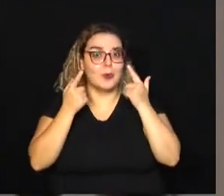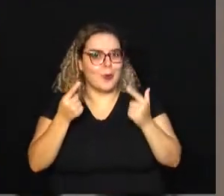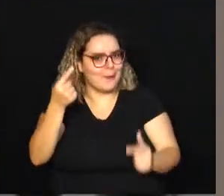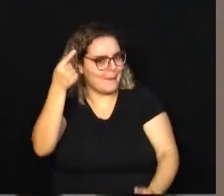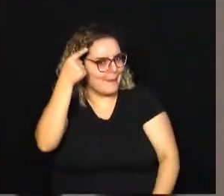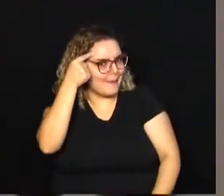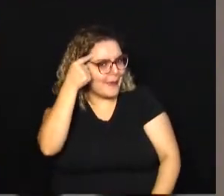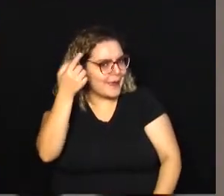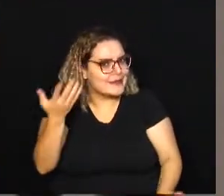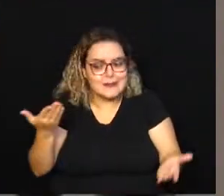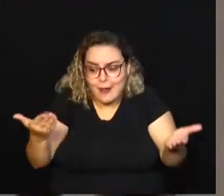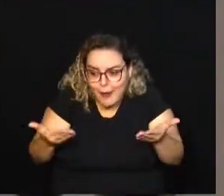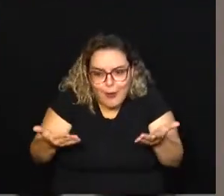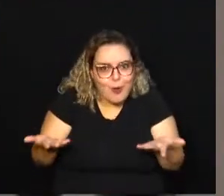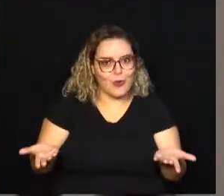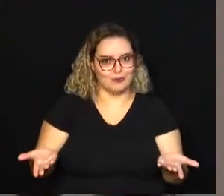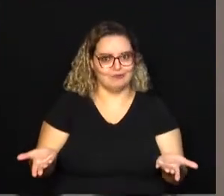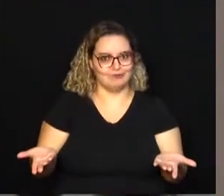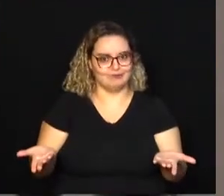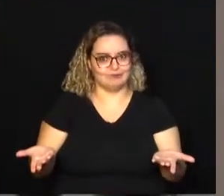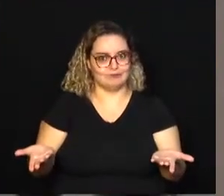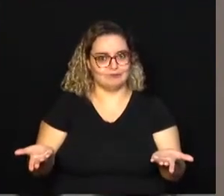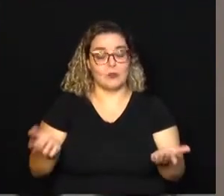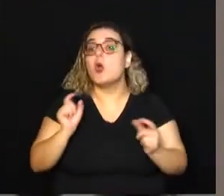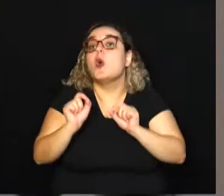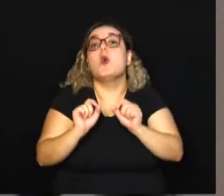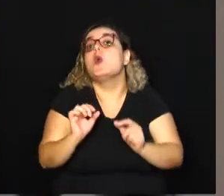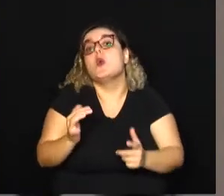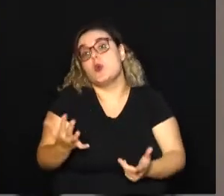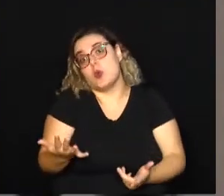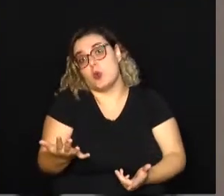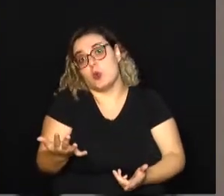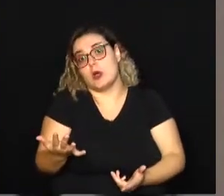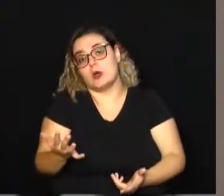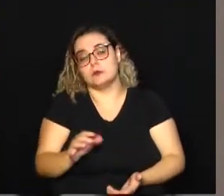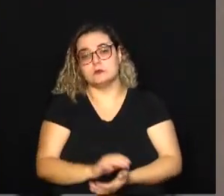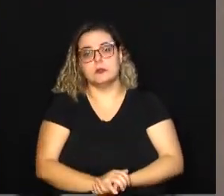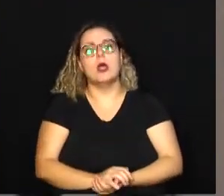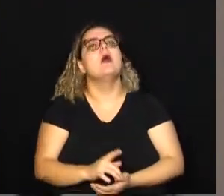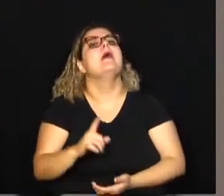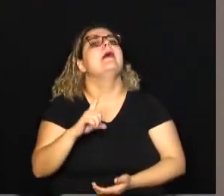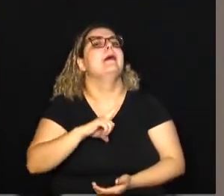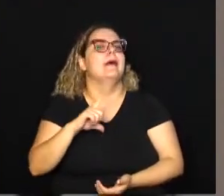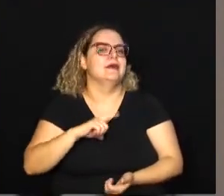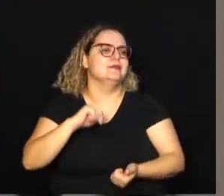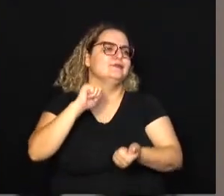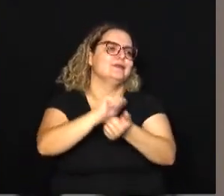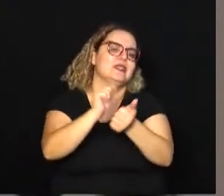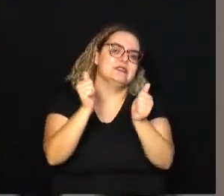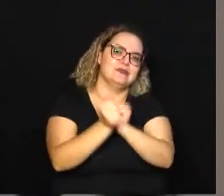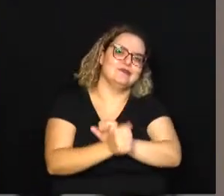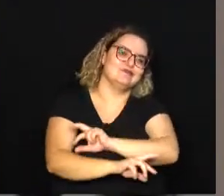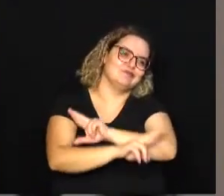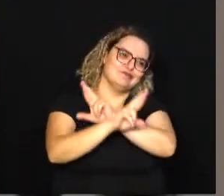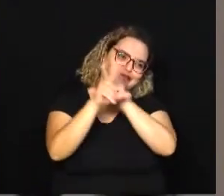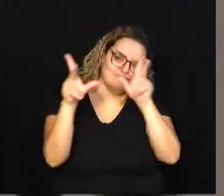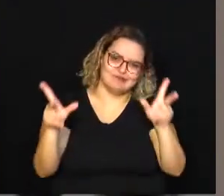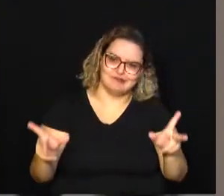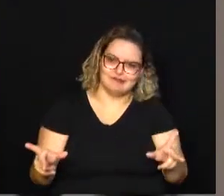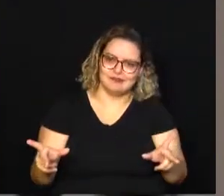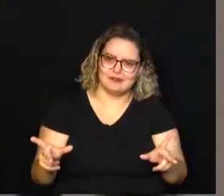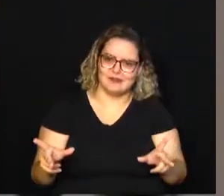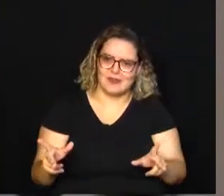agora, mas que houve uma grande improvisação, que o tempo foi usado não para